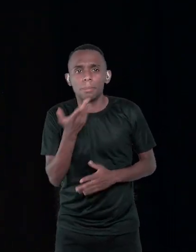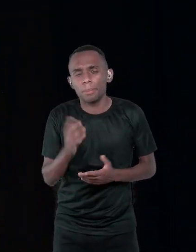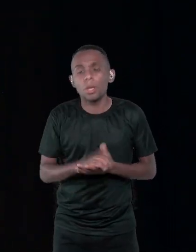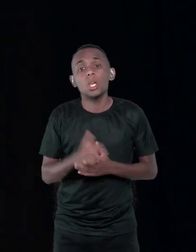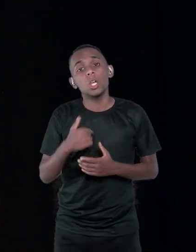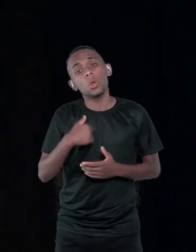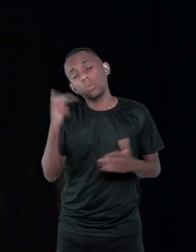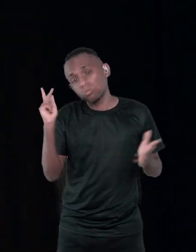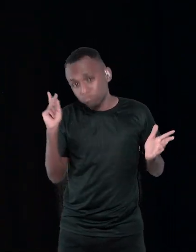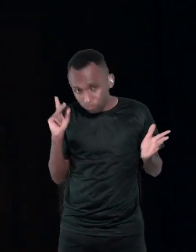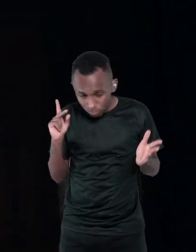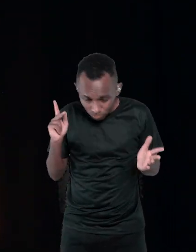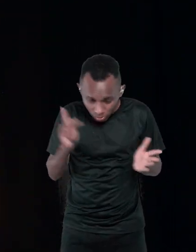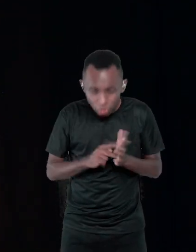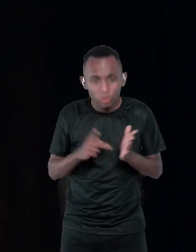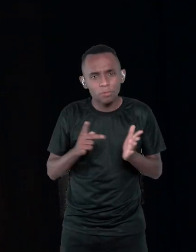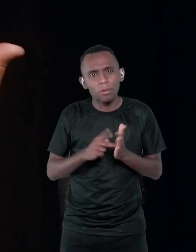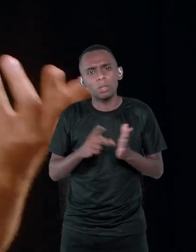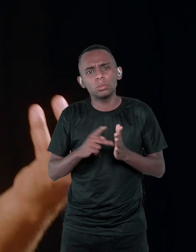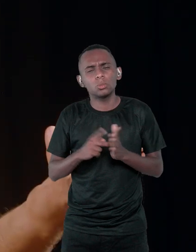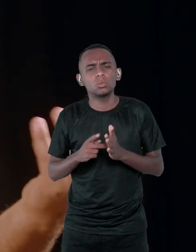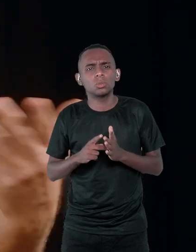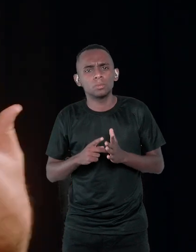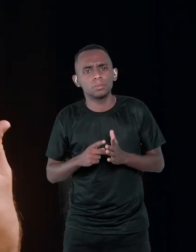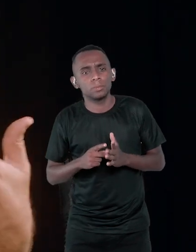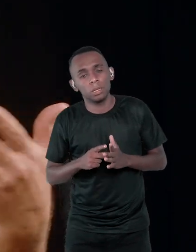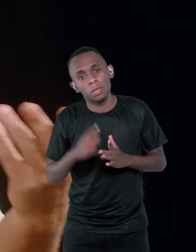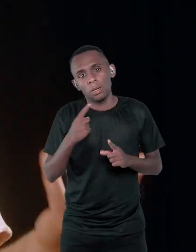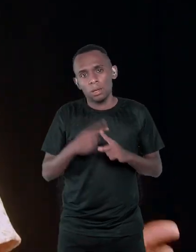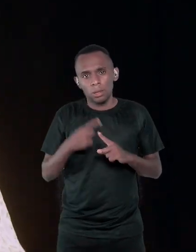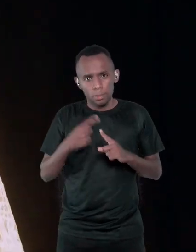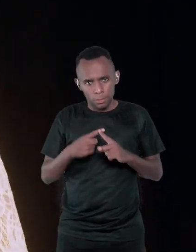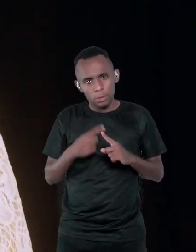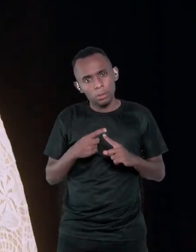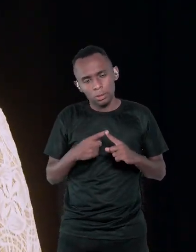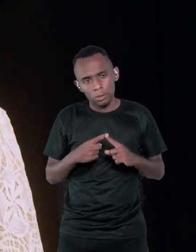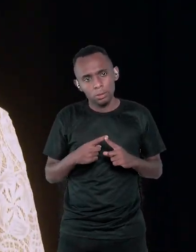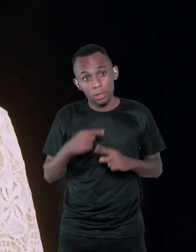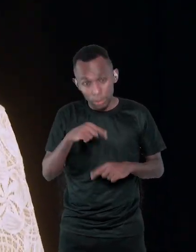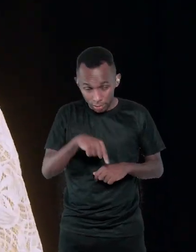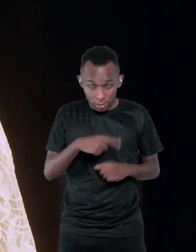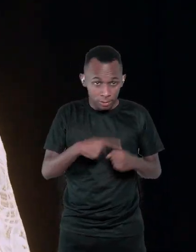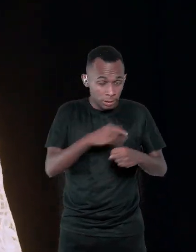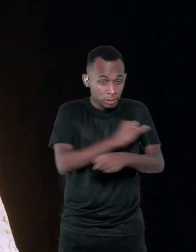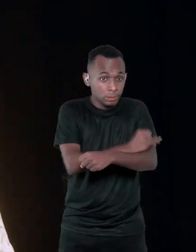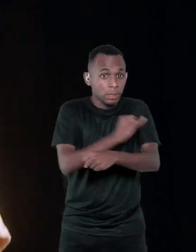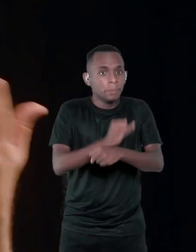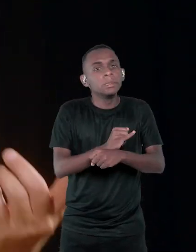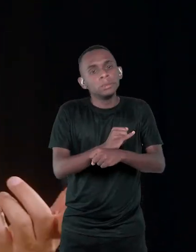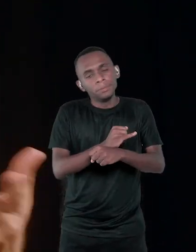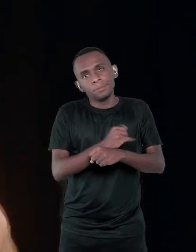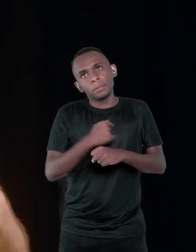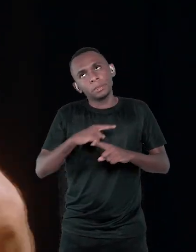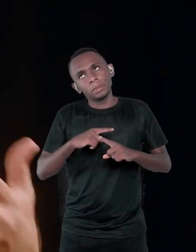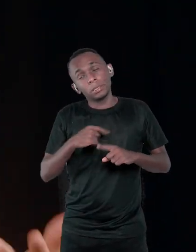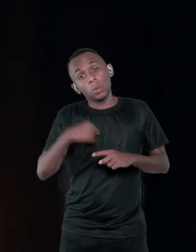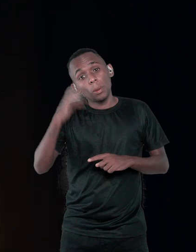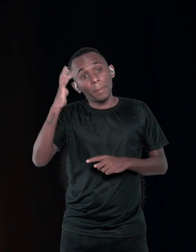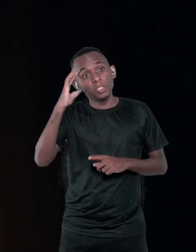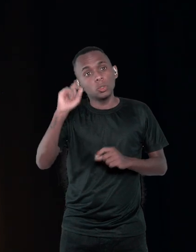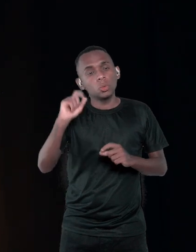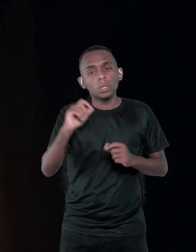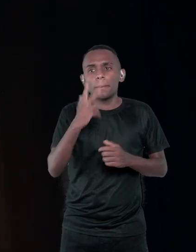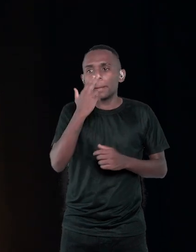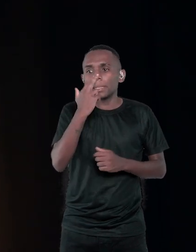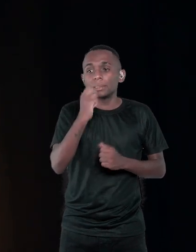de fato, um dia... Porque uma consequência, aqui em Itabira nem se fala, mas imagino, a natureza toma um